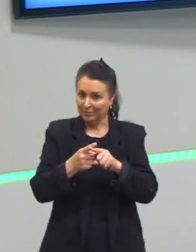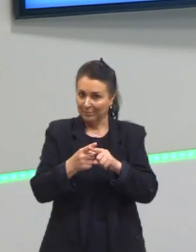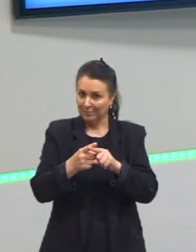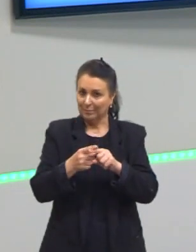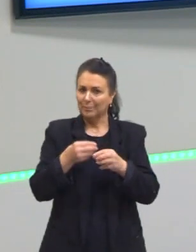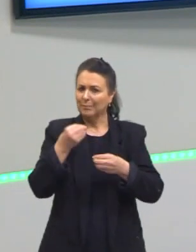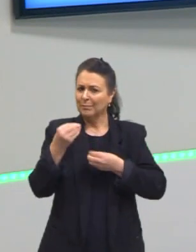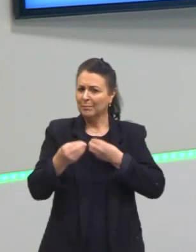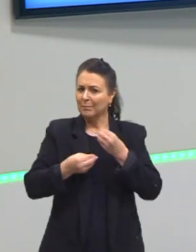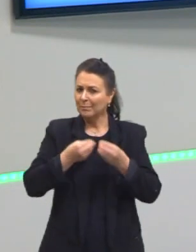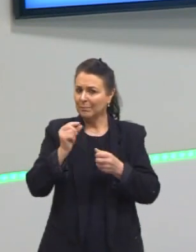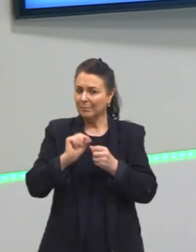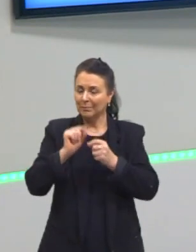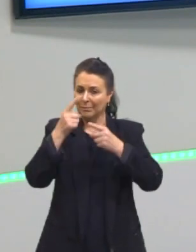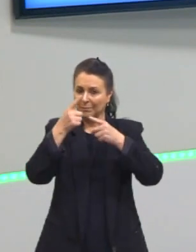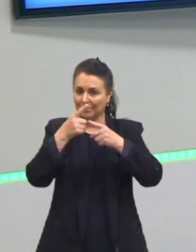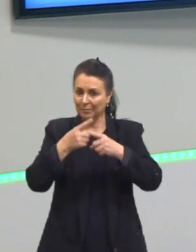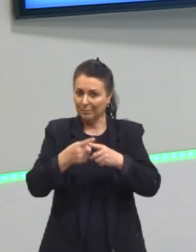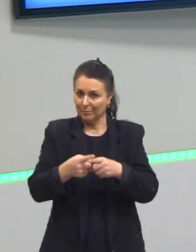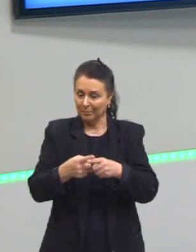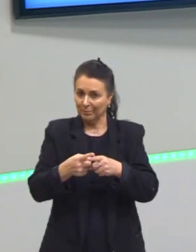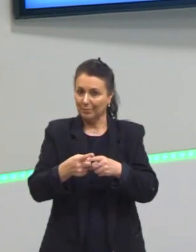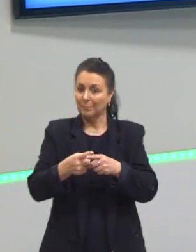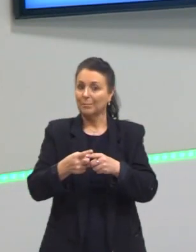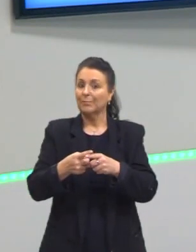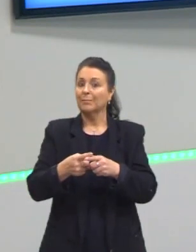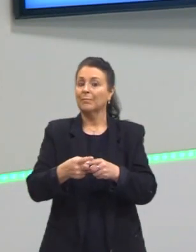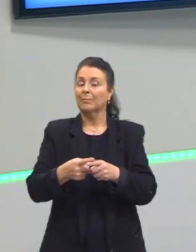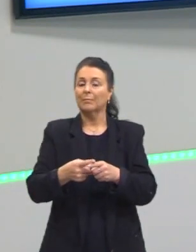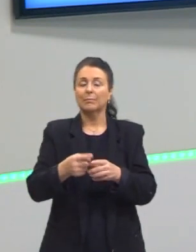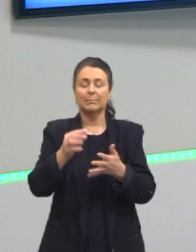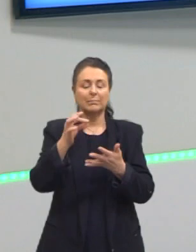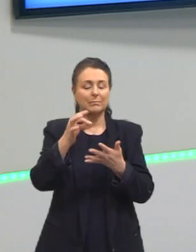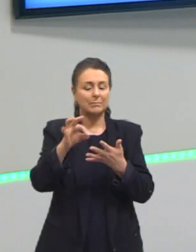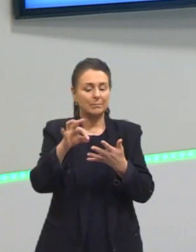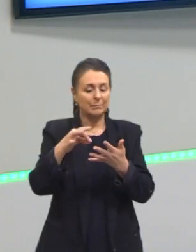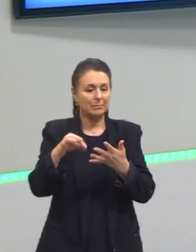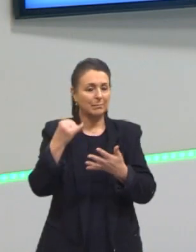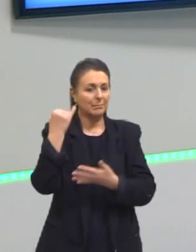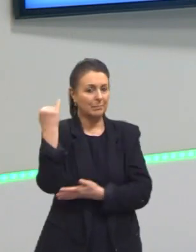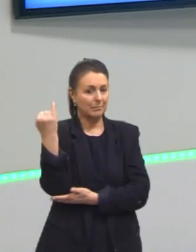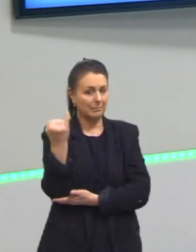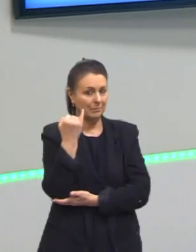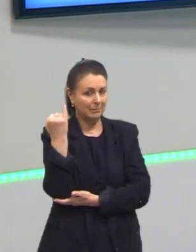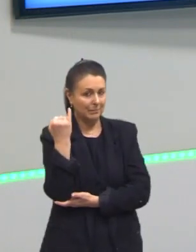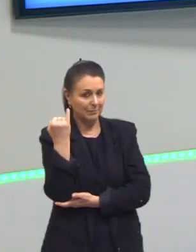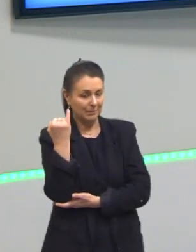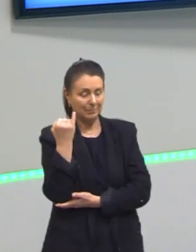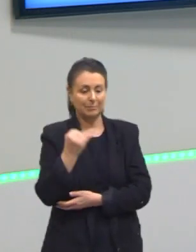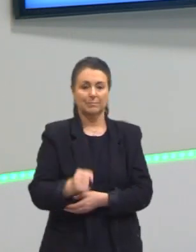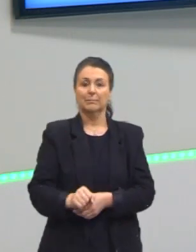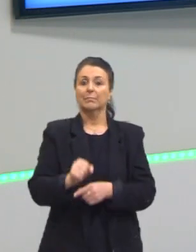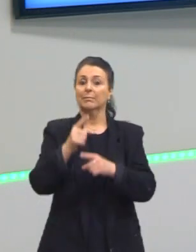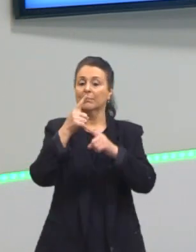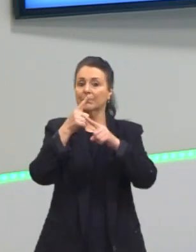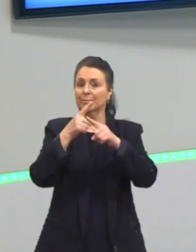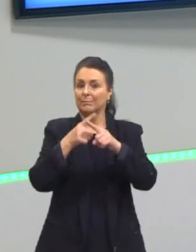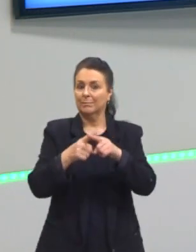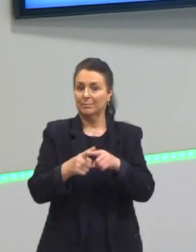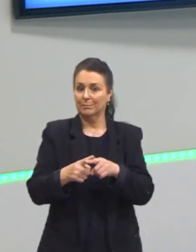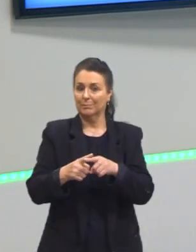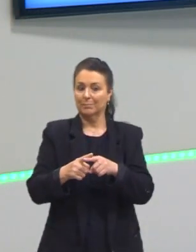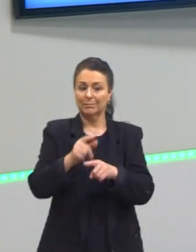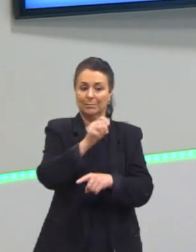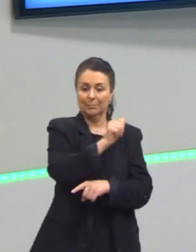como que eu efetuo a multiplicação aqui entra um outro detalhe muito importante Quando nós vamos multiplicar as